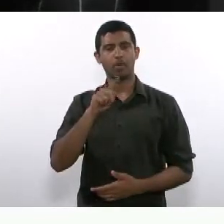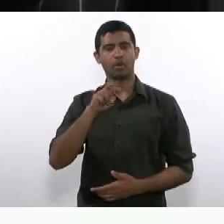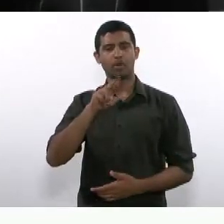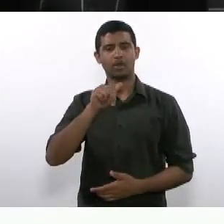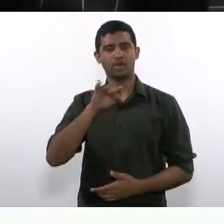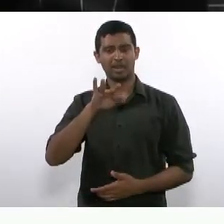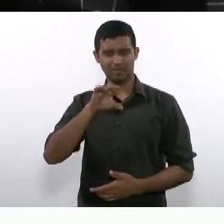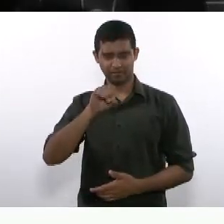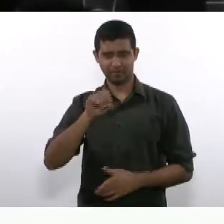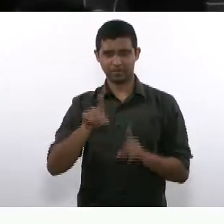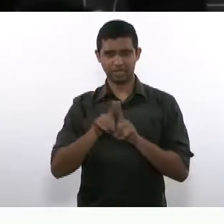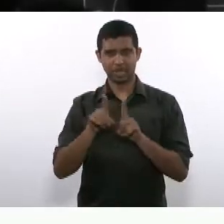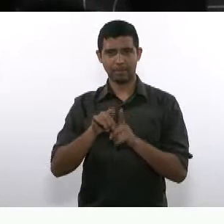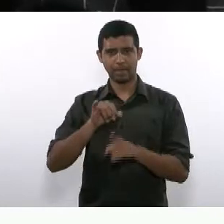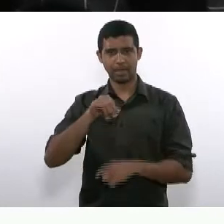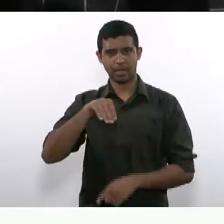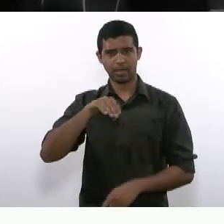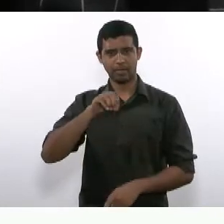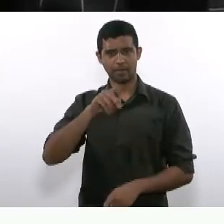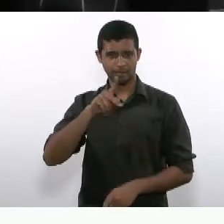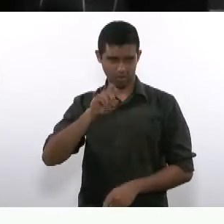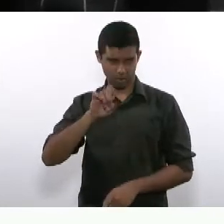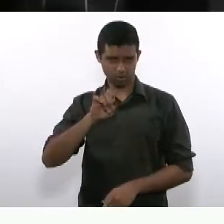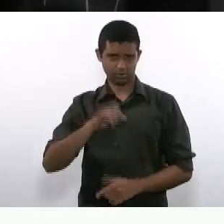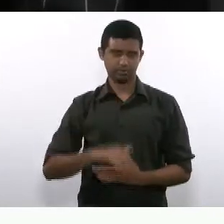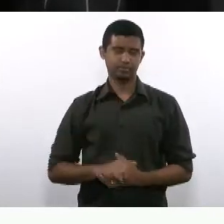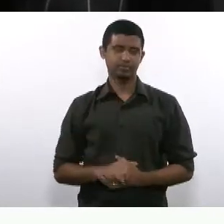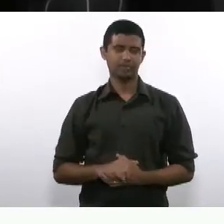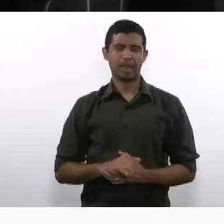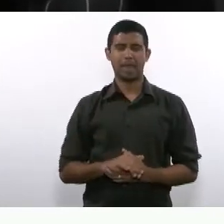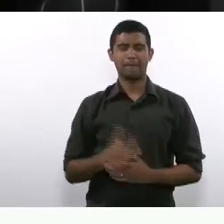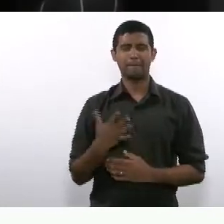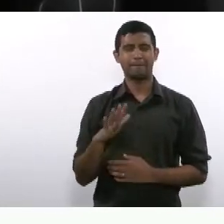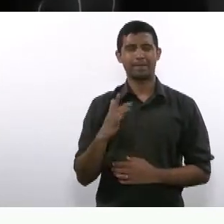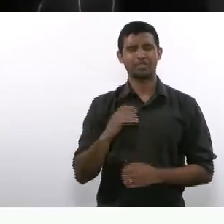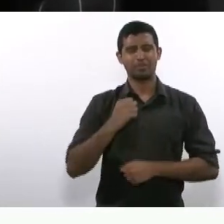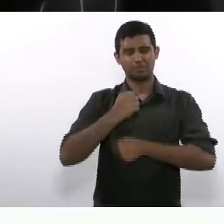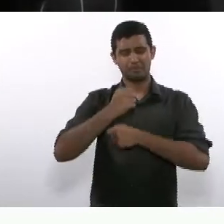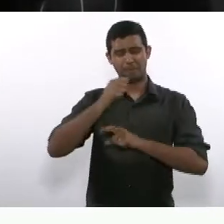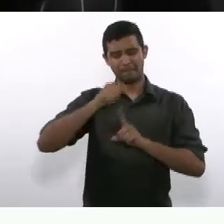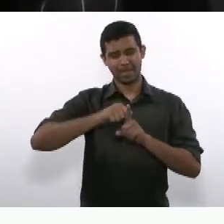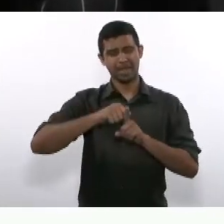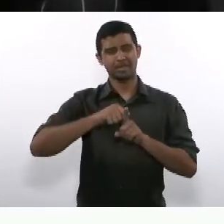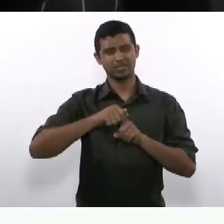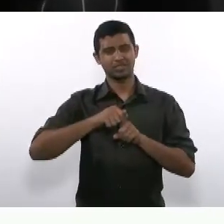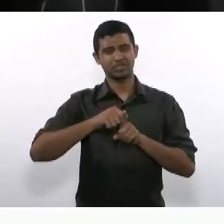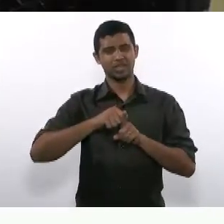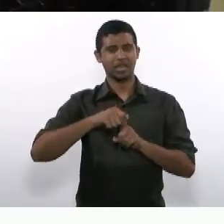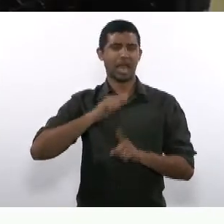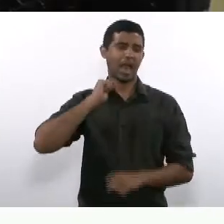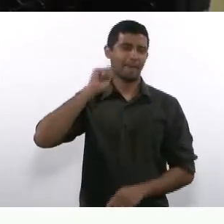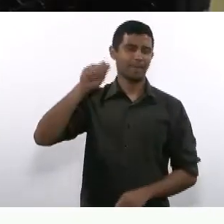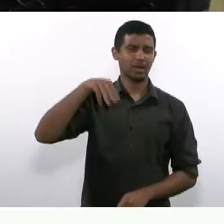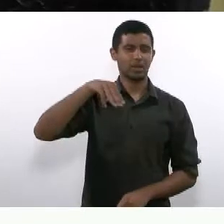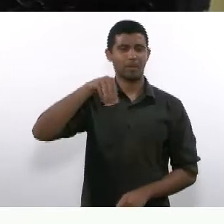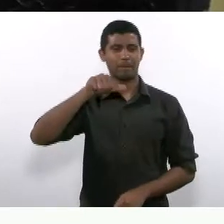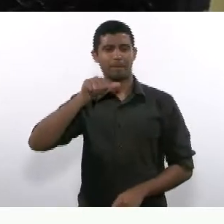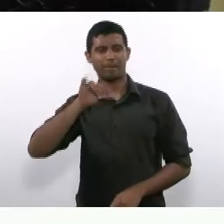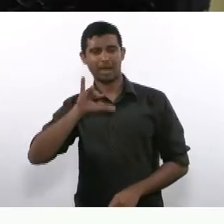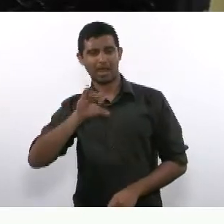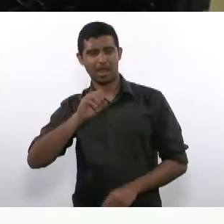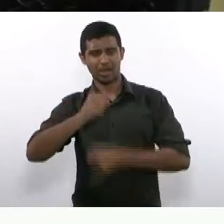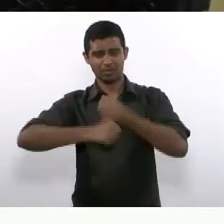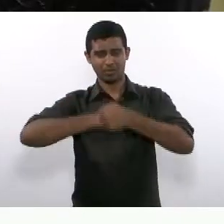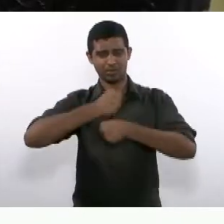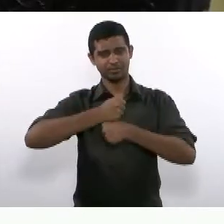Ainda deve ser uma concorrência, deve ser realizada em abril, maio do ano que vem. E aí, com a expectativa, com a abertura da